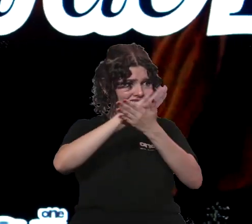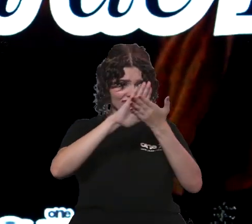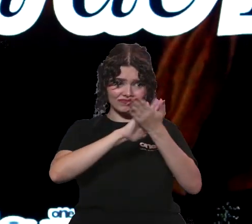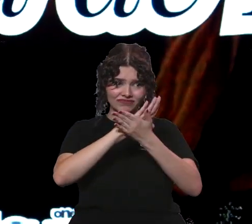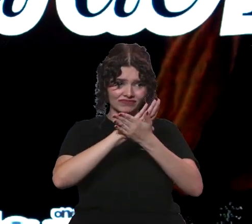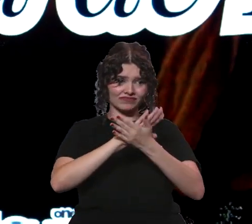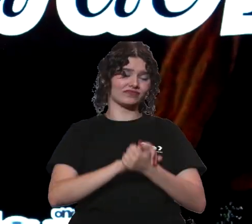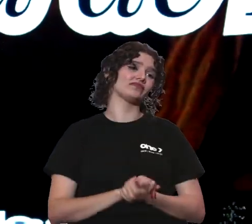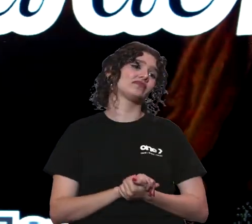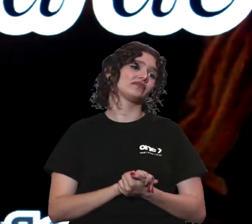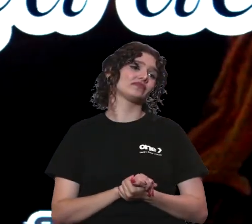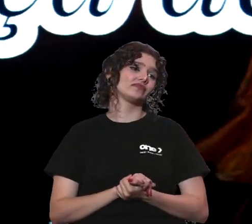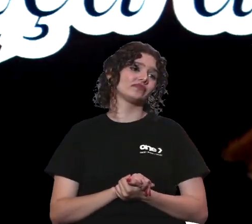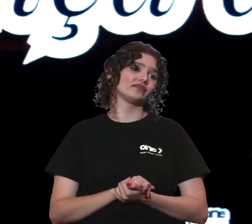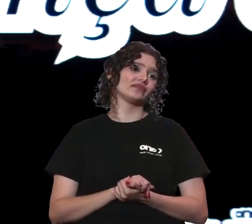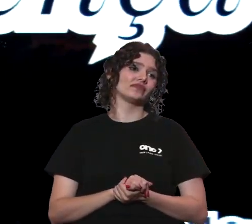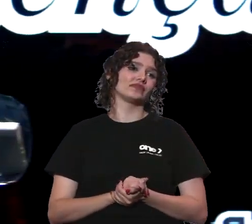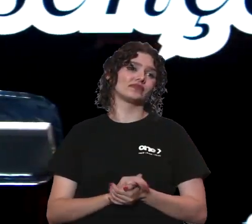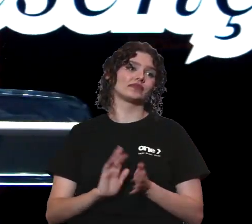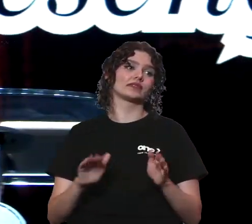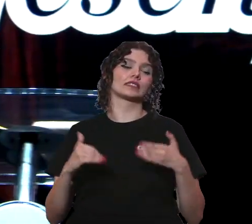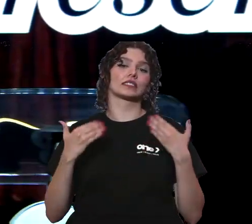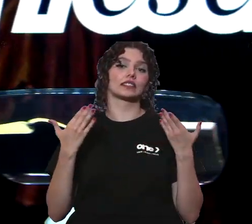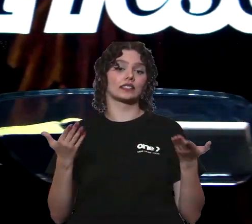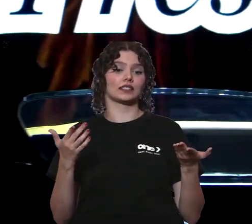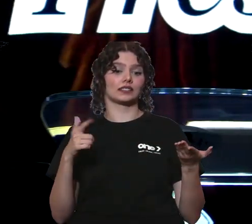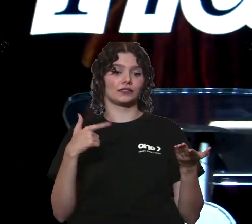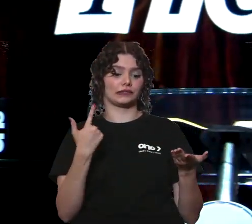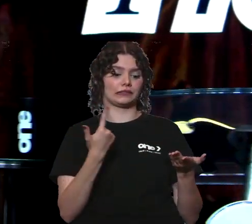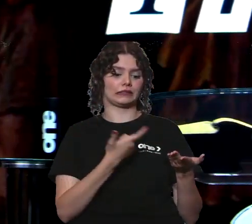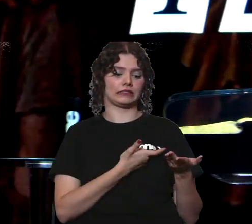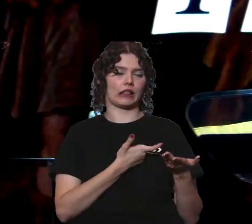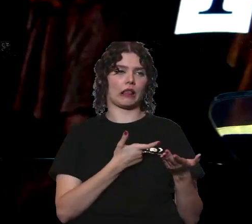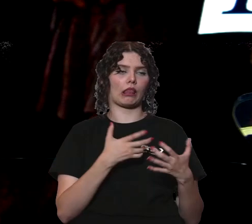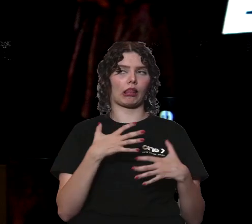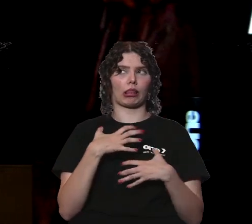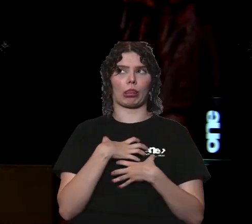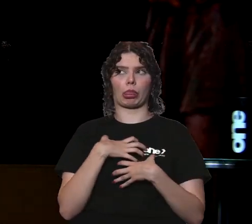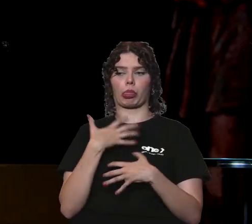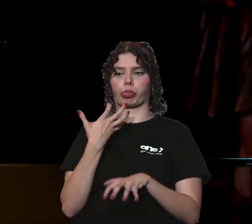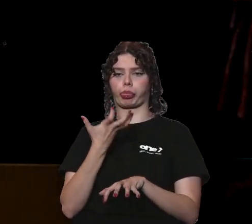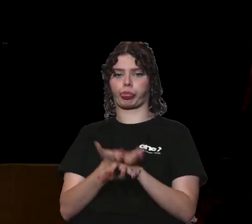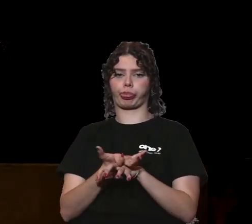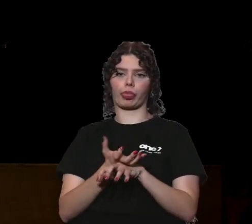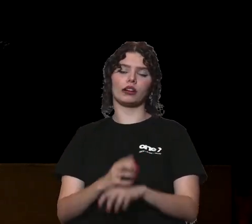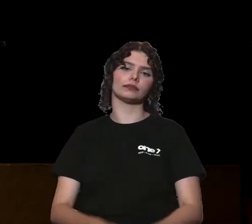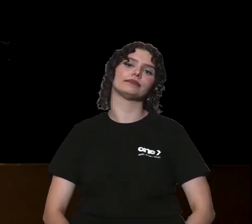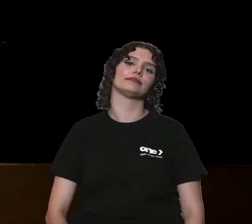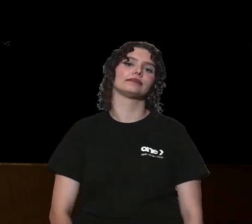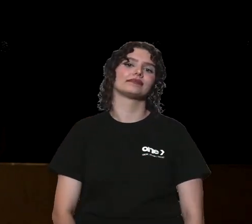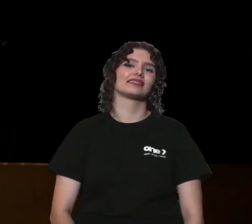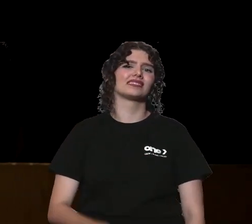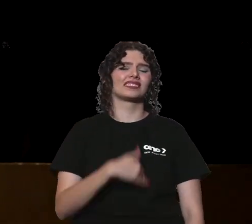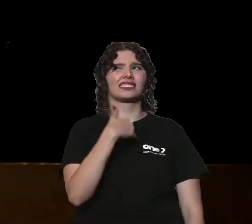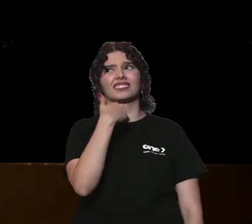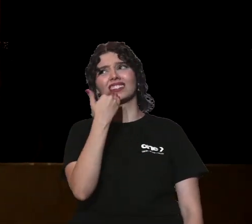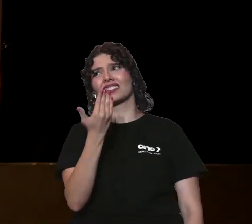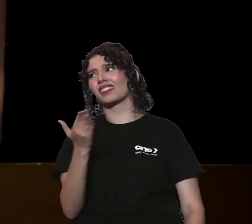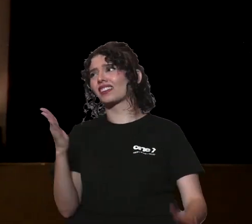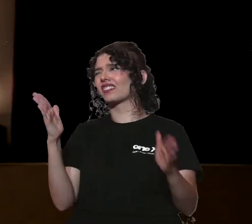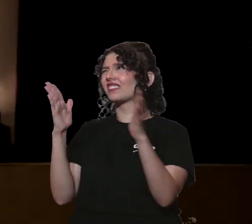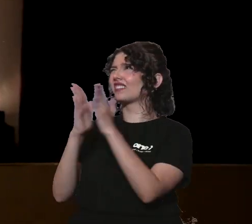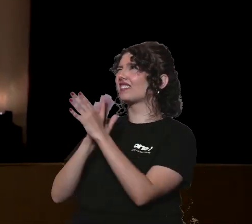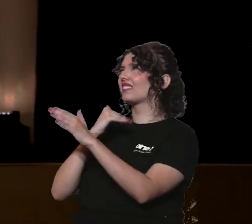Deus. Isso já torna a gente mais insensível. Se você está numa casa onde ninguém ora, onde ninguém